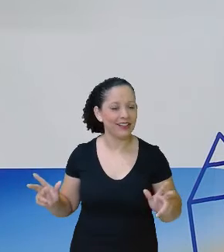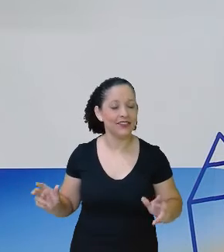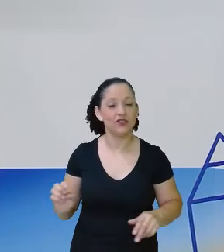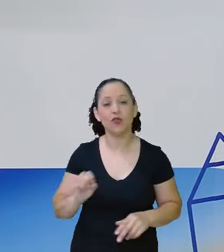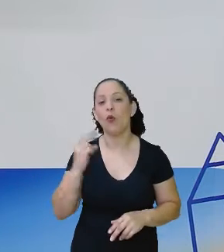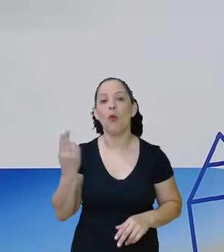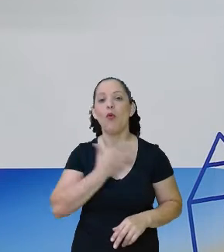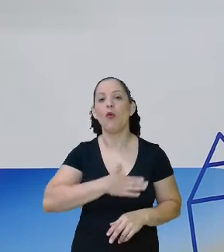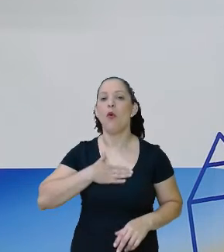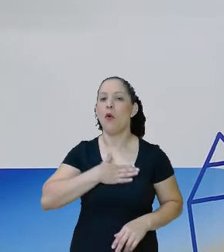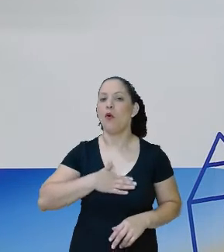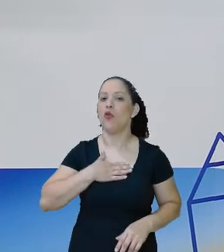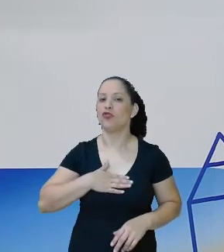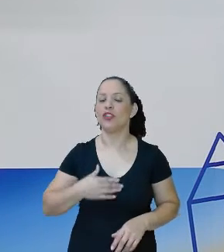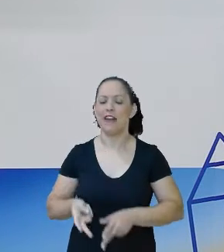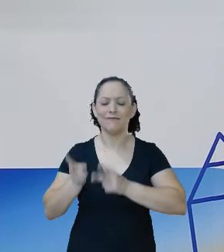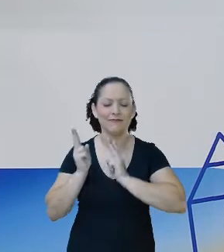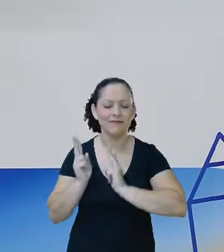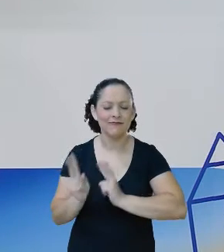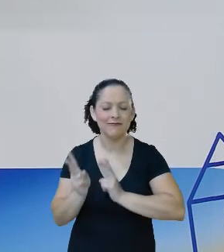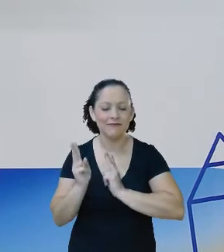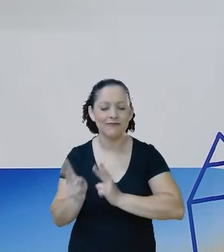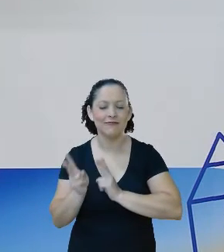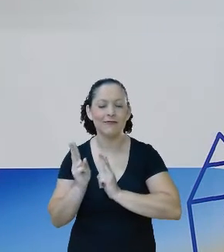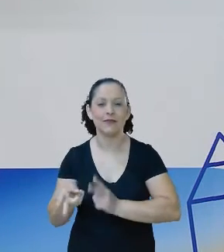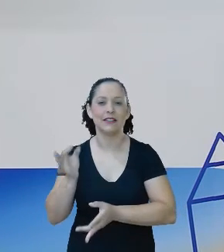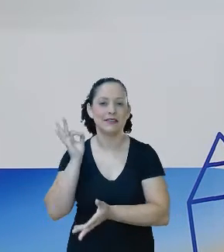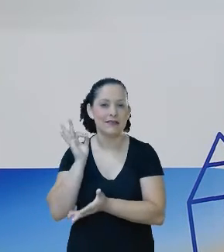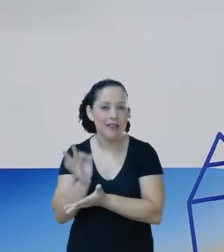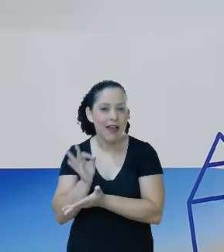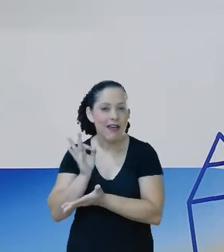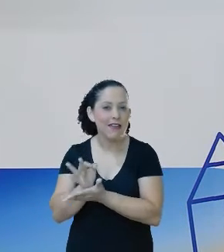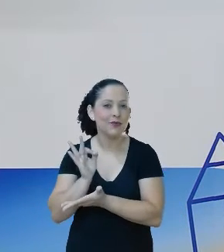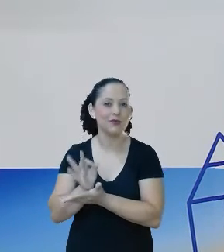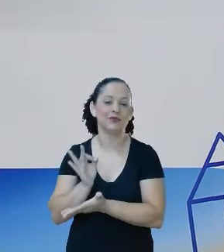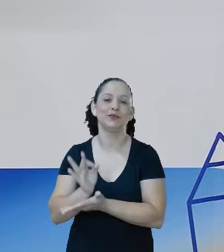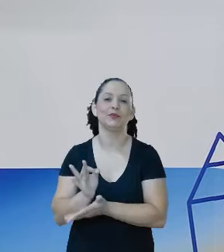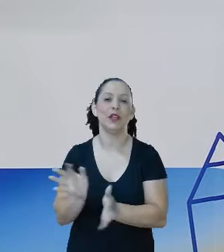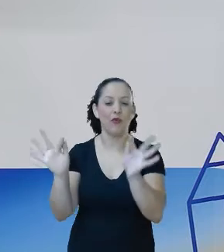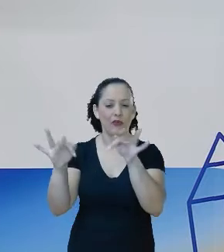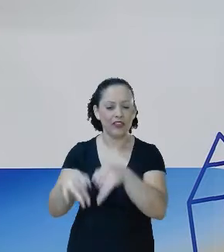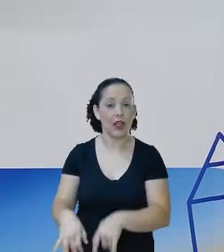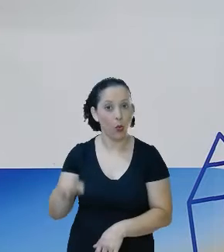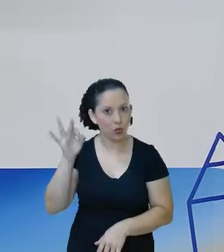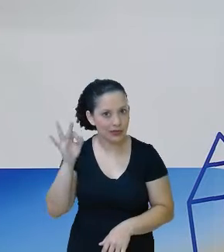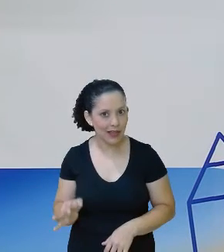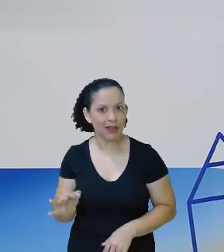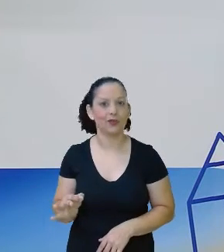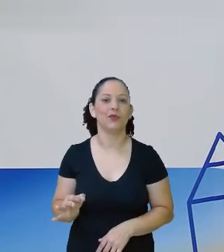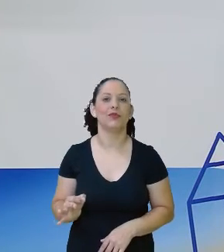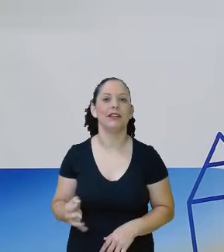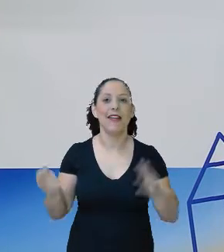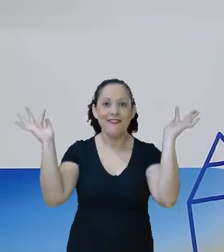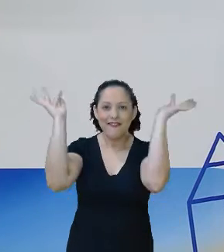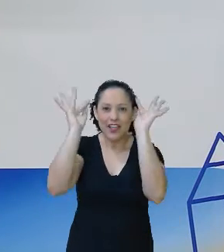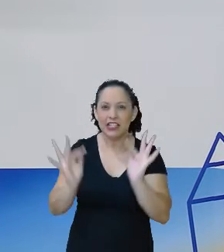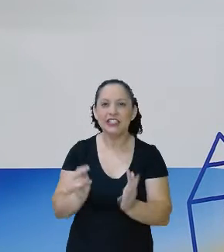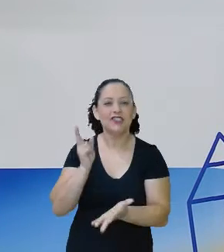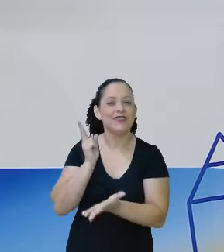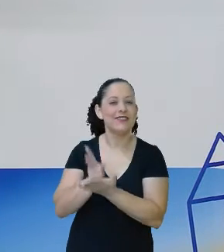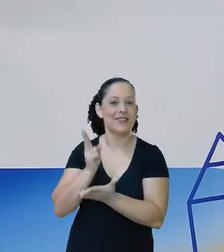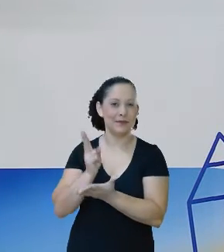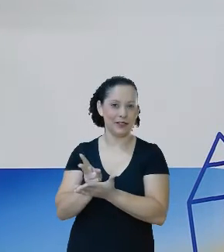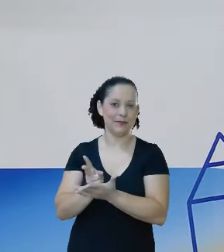você é daqueles que gosta daquele final tradicional, que todo mundo já espera, com aquele tradicional e foram felizes para